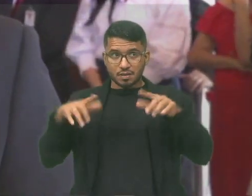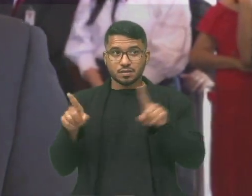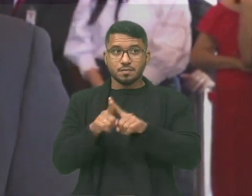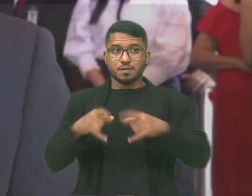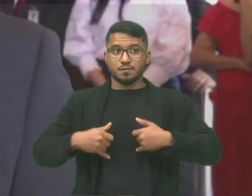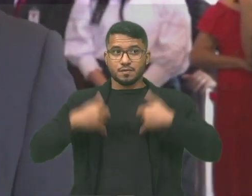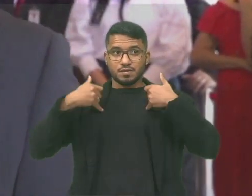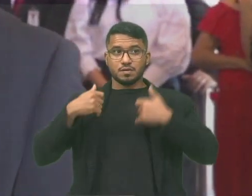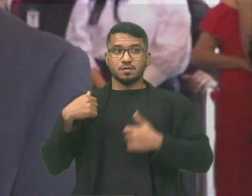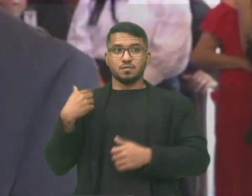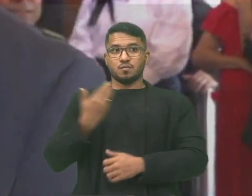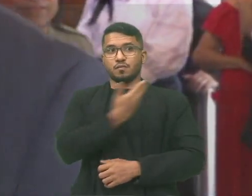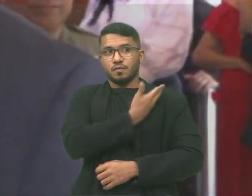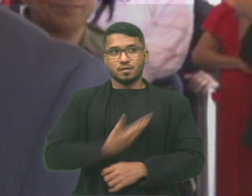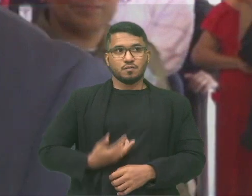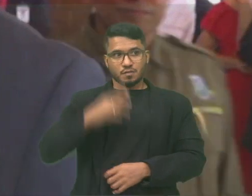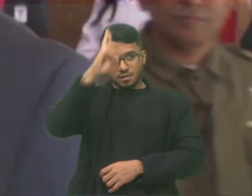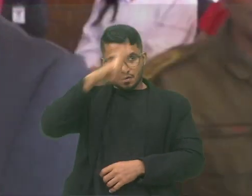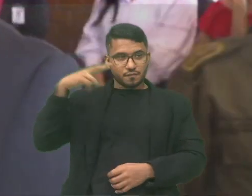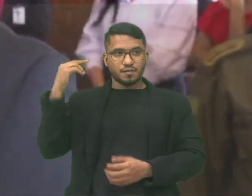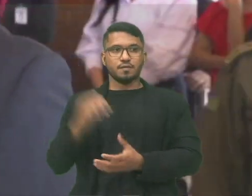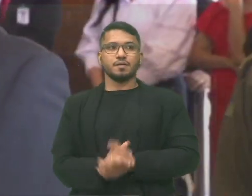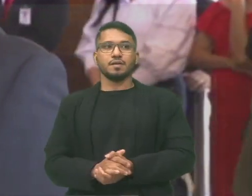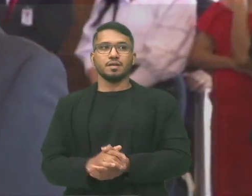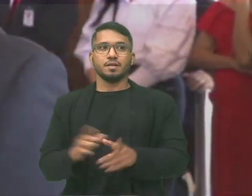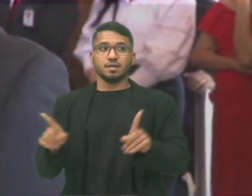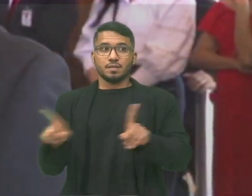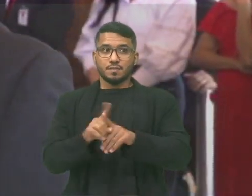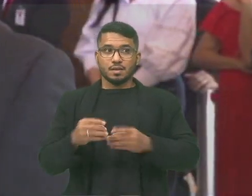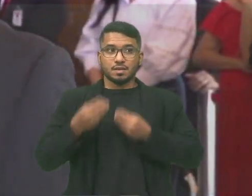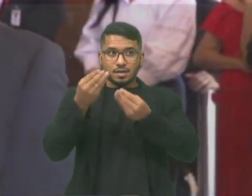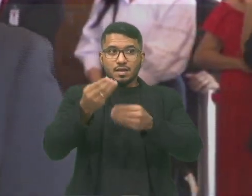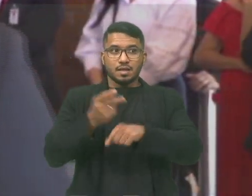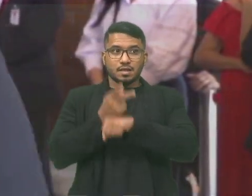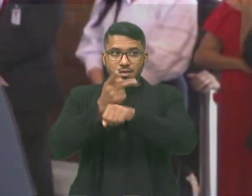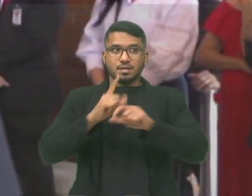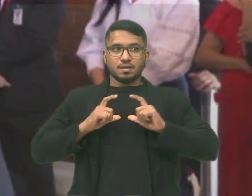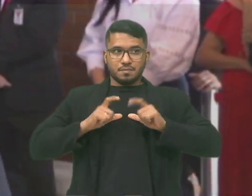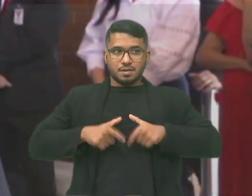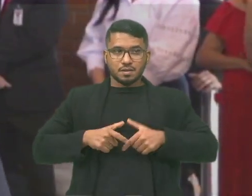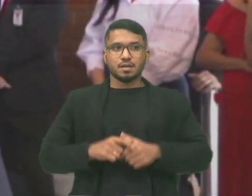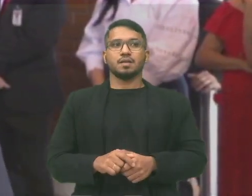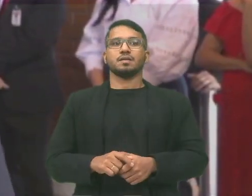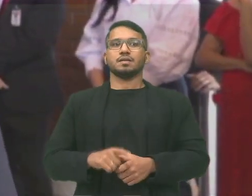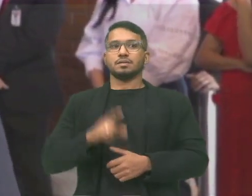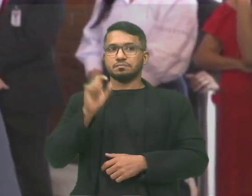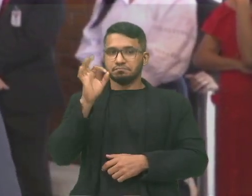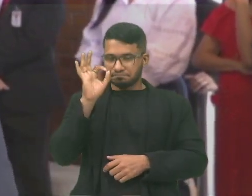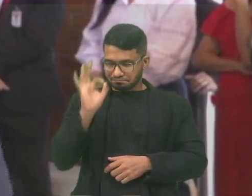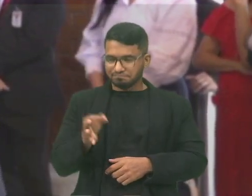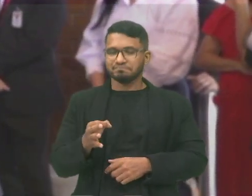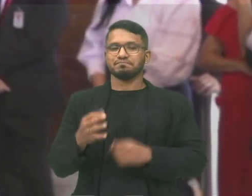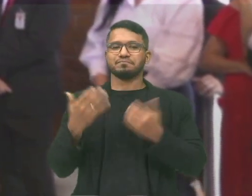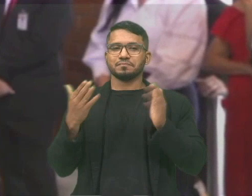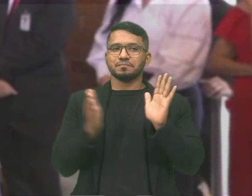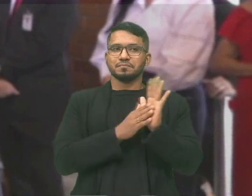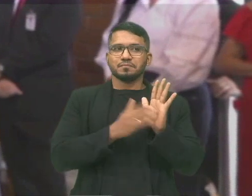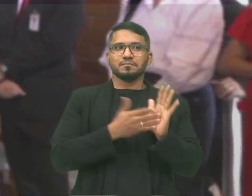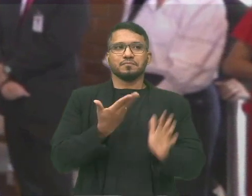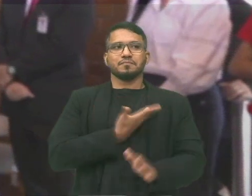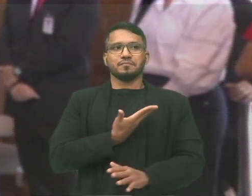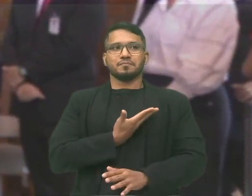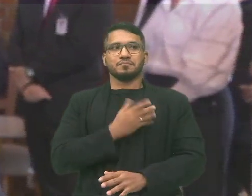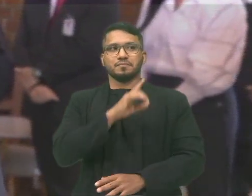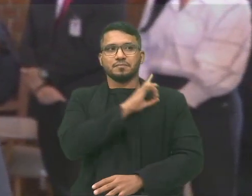também o aniversário do nosso governador Rafael Fonteles. Entrega da medalha do mérito legislativo que ele recebe. Com certeza, uma justa homenagem aqui proposta pelo